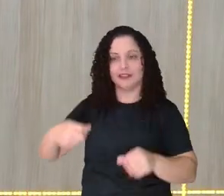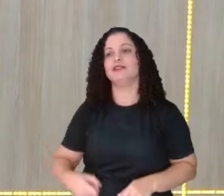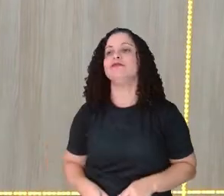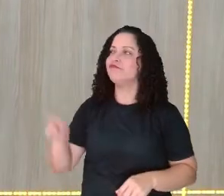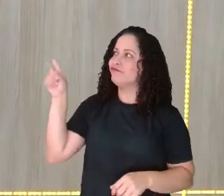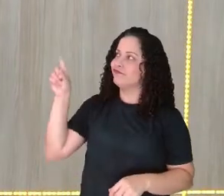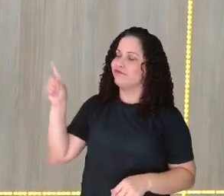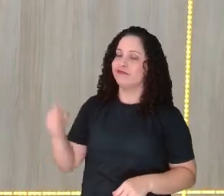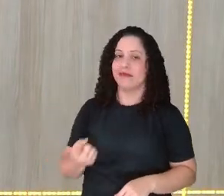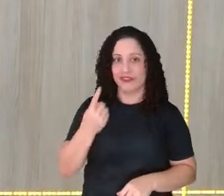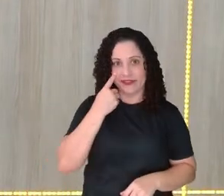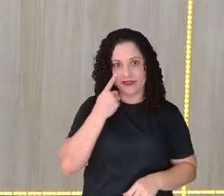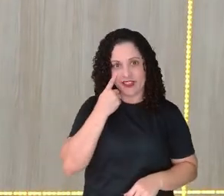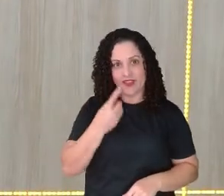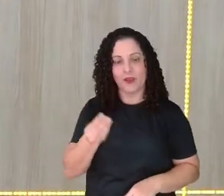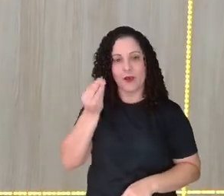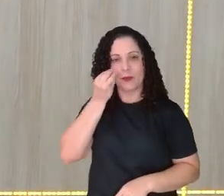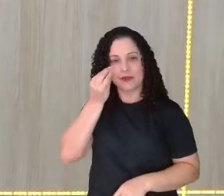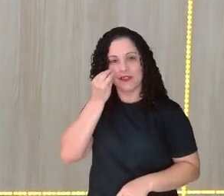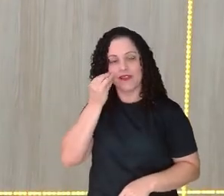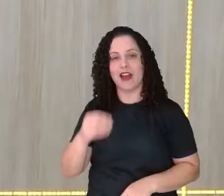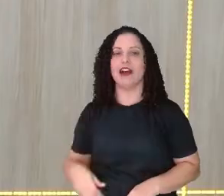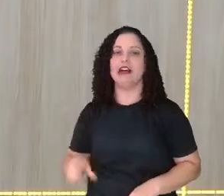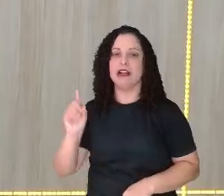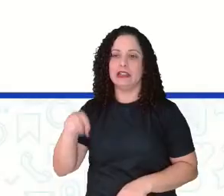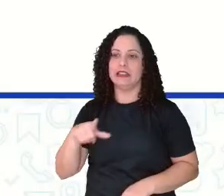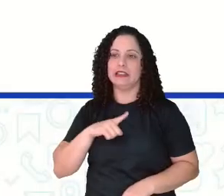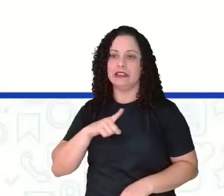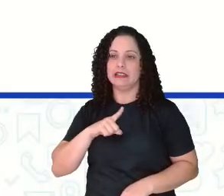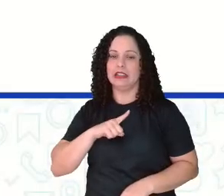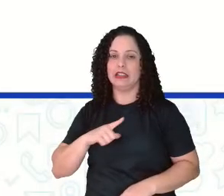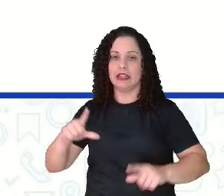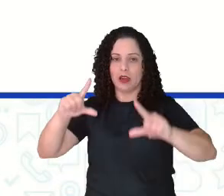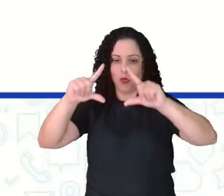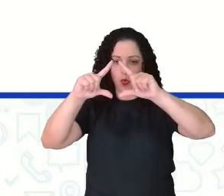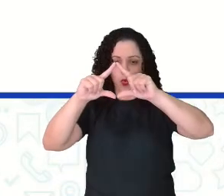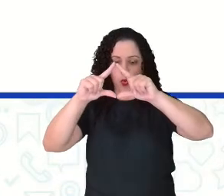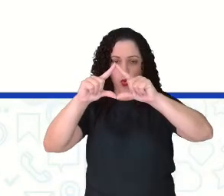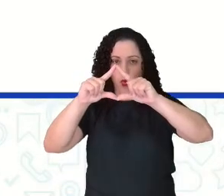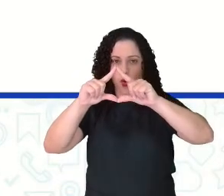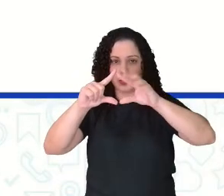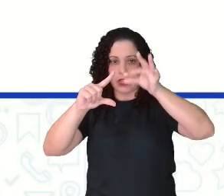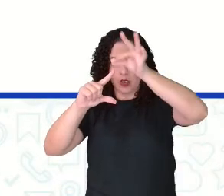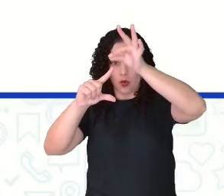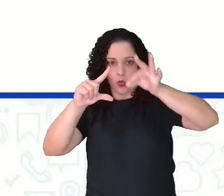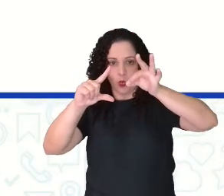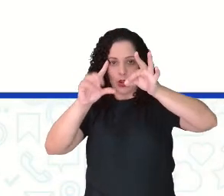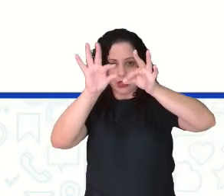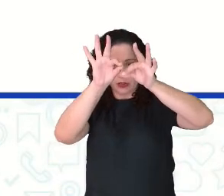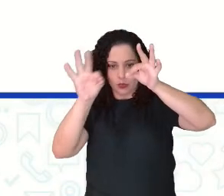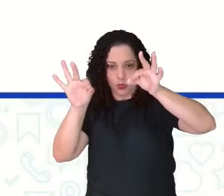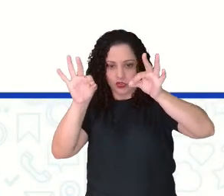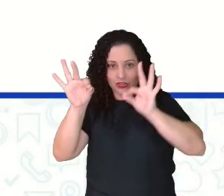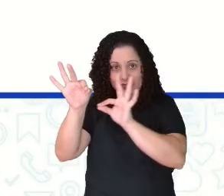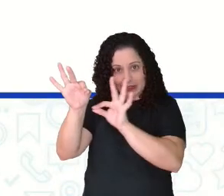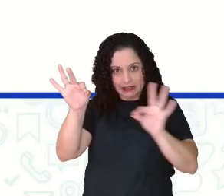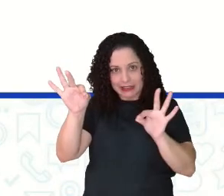polígono ele tem, ó, uma linha poligonal, que é um lado, 2, 3 linhas